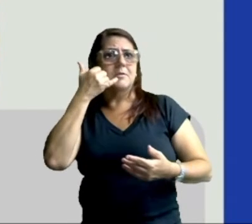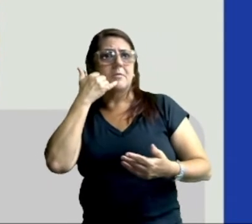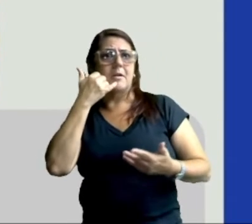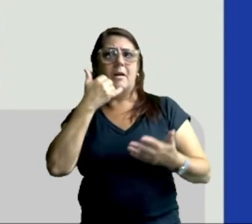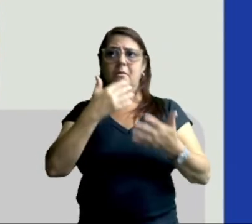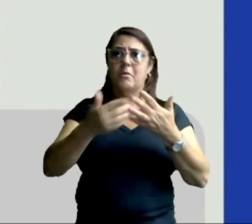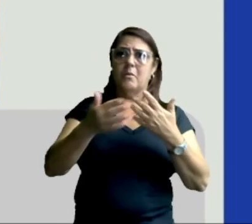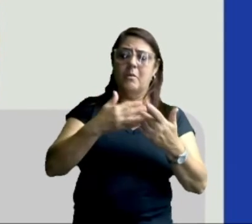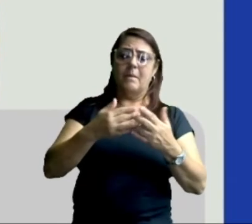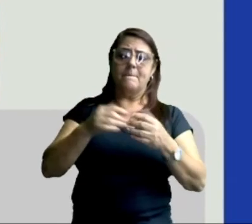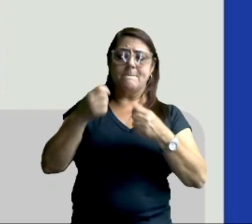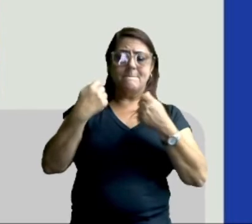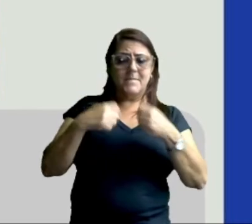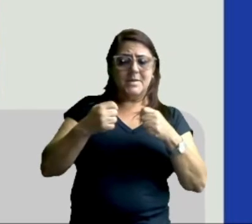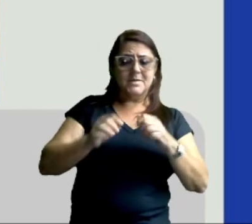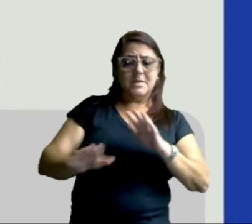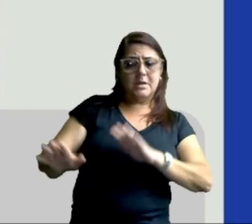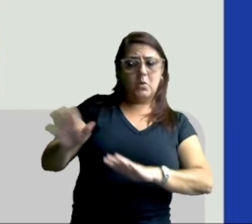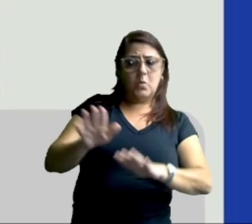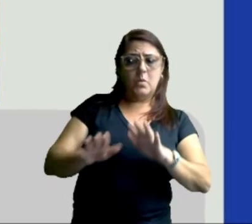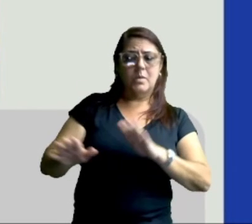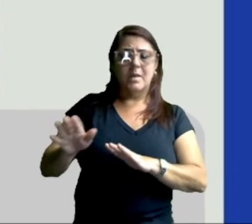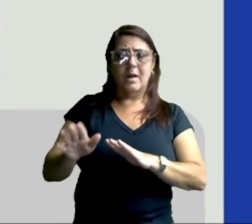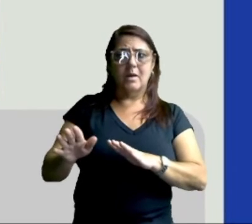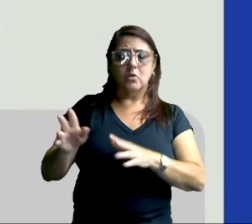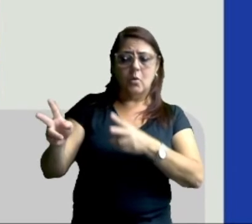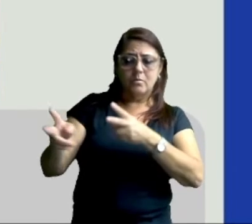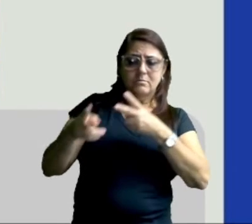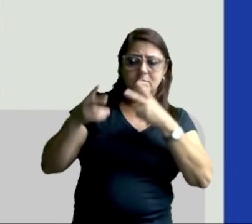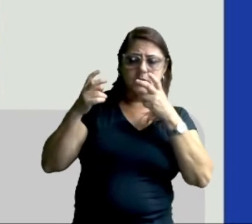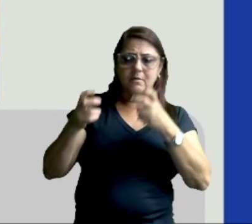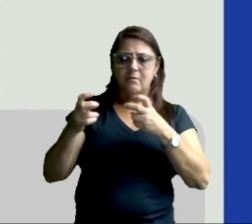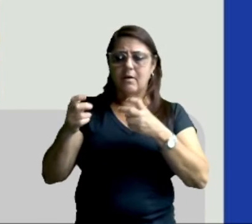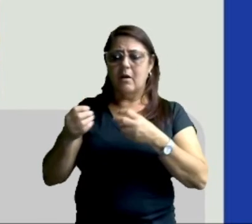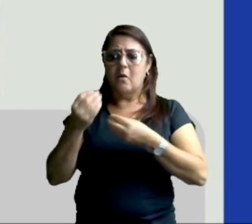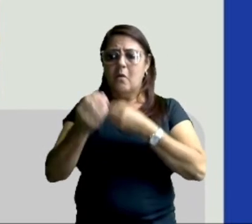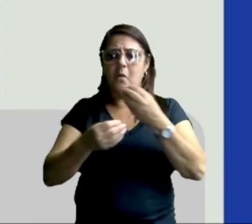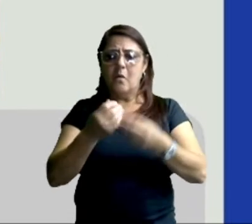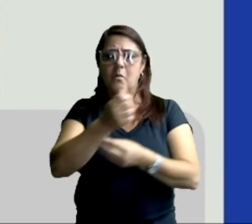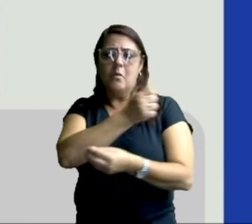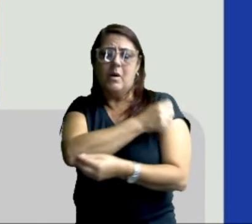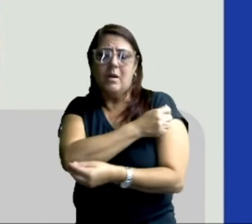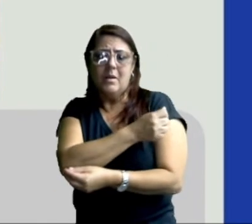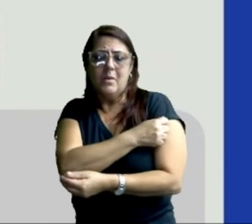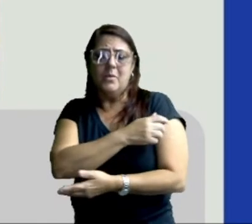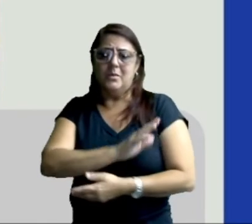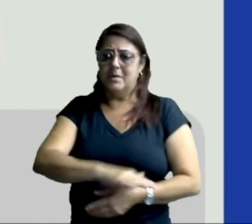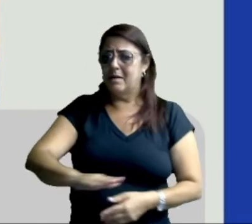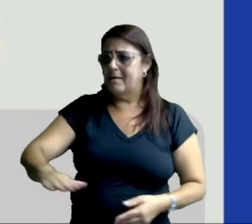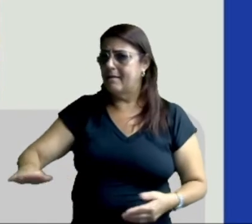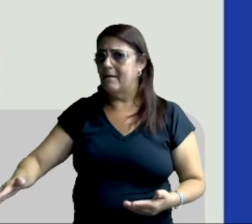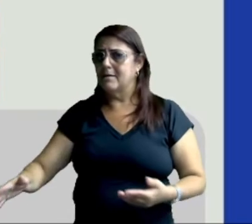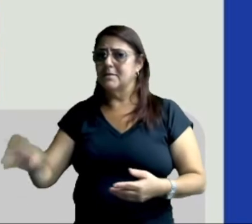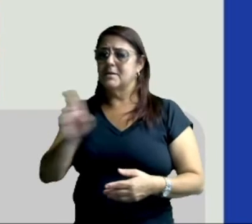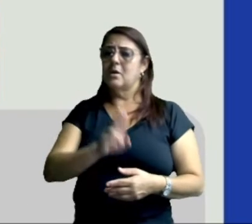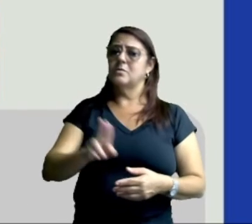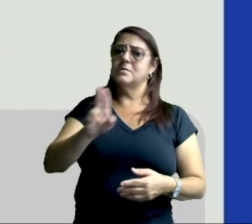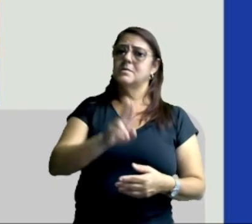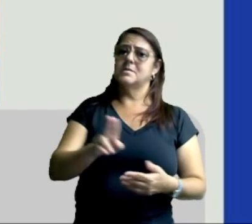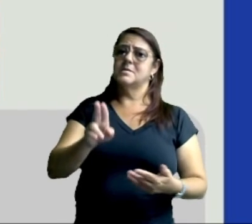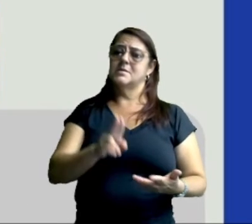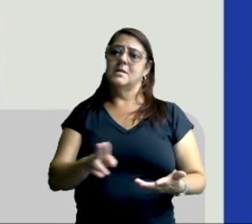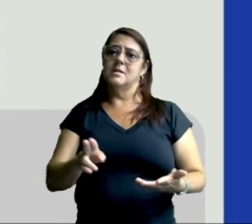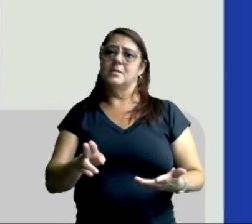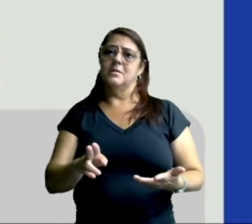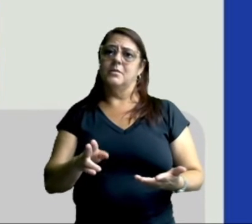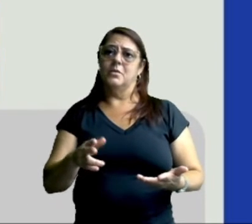fato ter bastante cuidado de que maneira aquele aluno, aquele estudante, aquela criança está utilizando aquela ferramenta para que